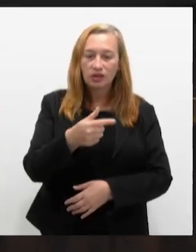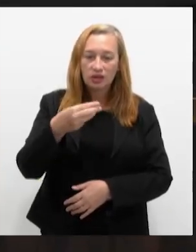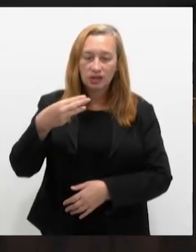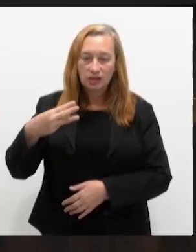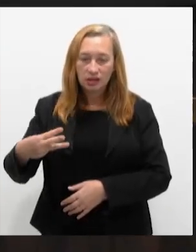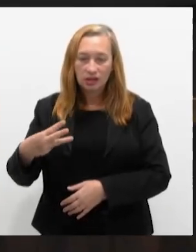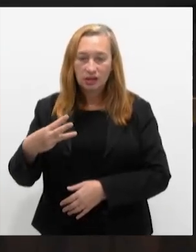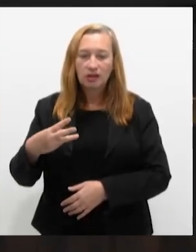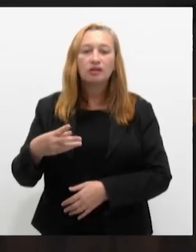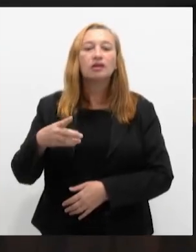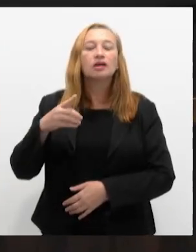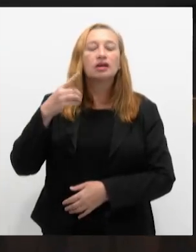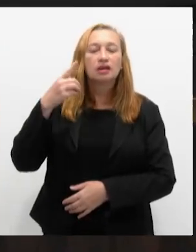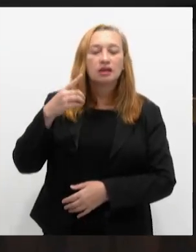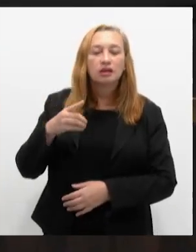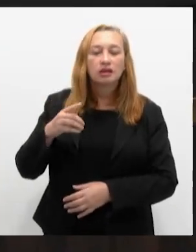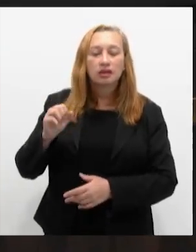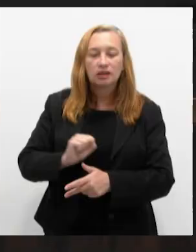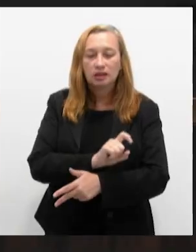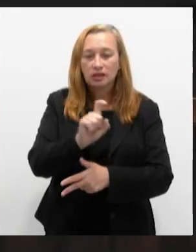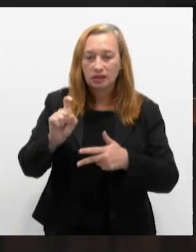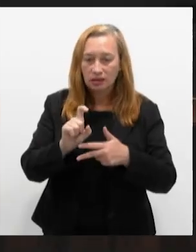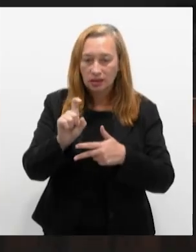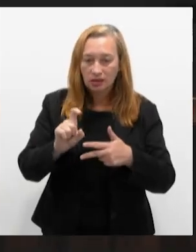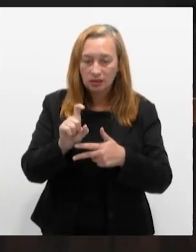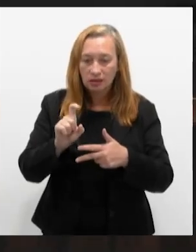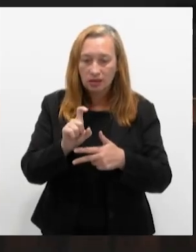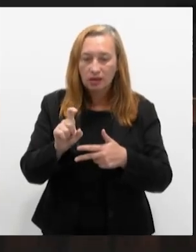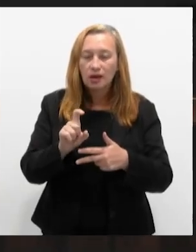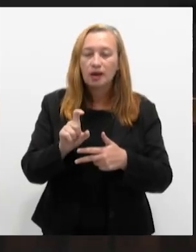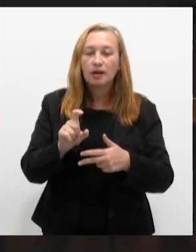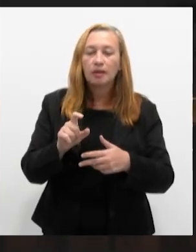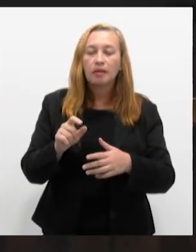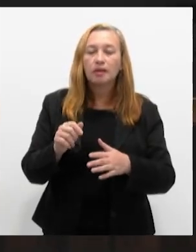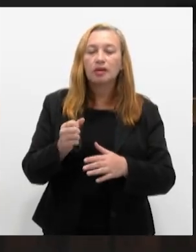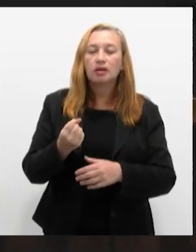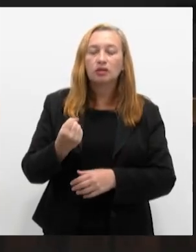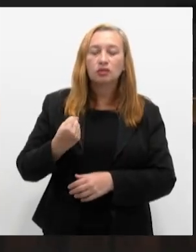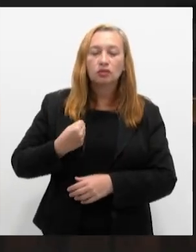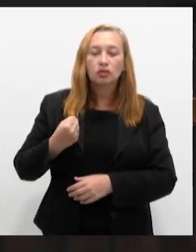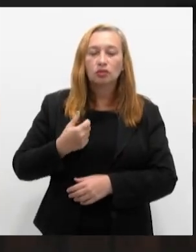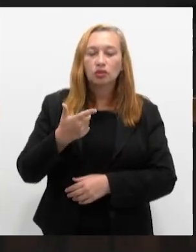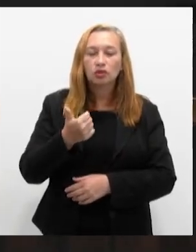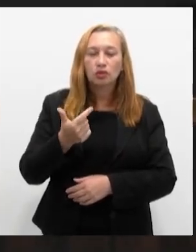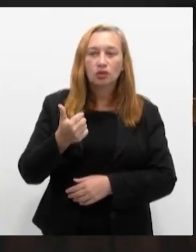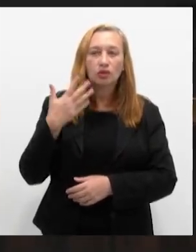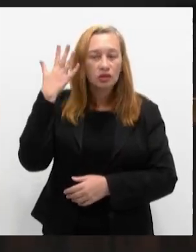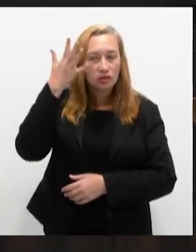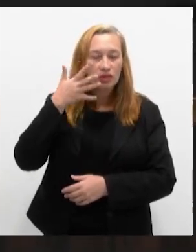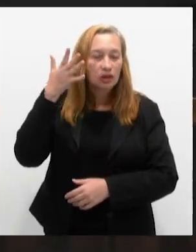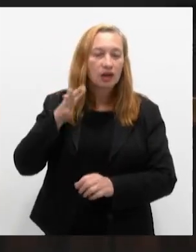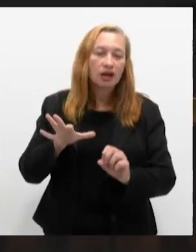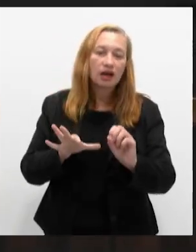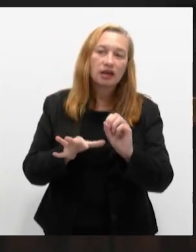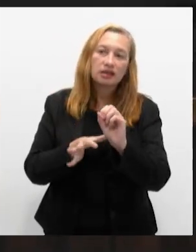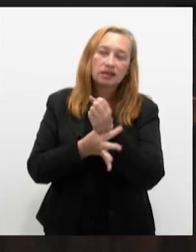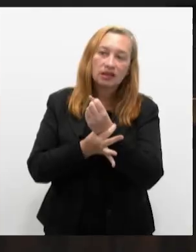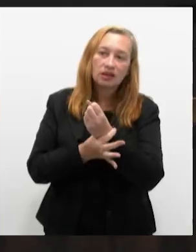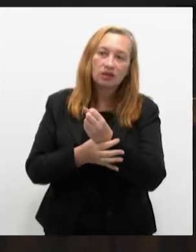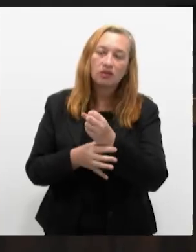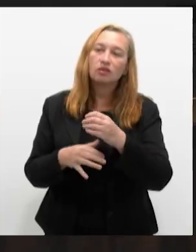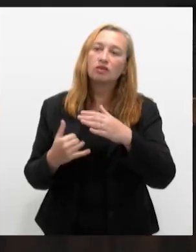autoria do Poder Executivo, mensagem número 12 de 25, que dispõe sobre a segurança institucional